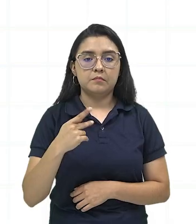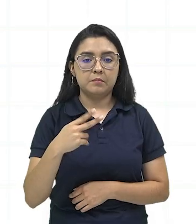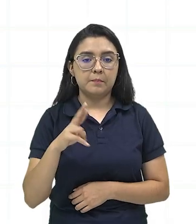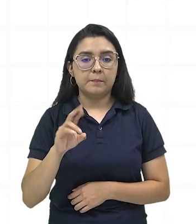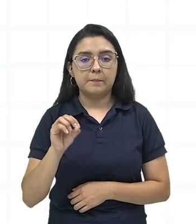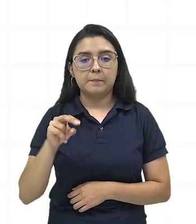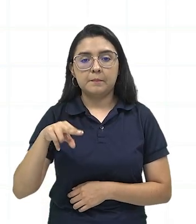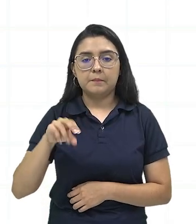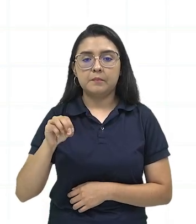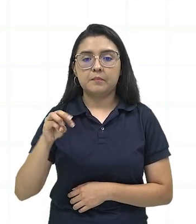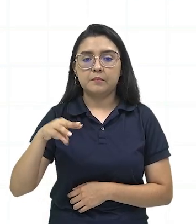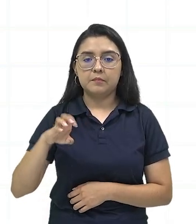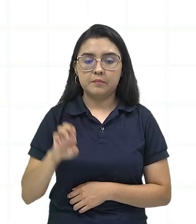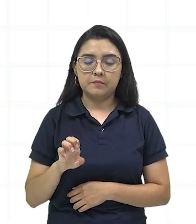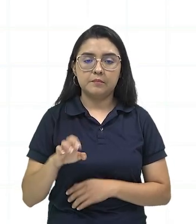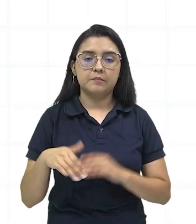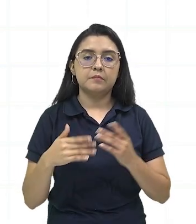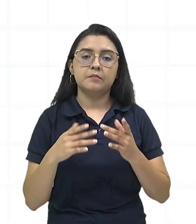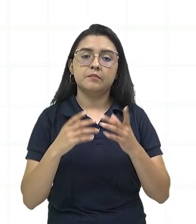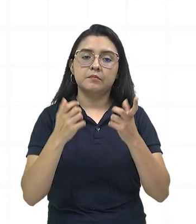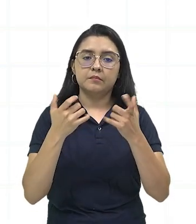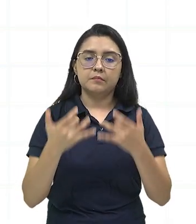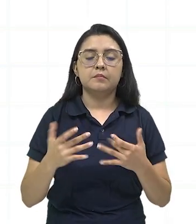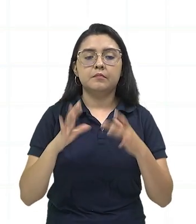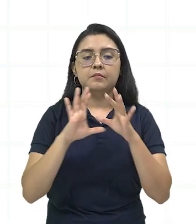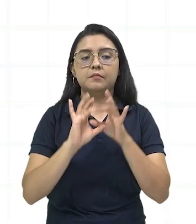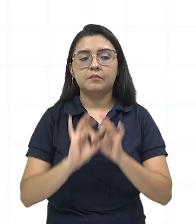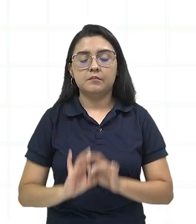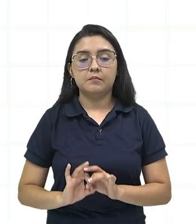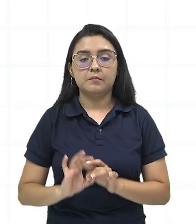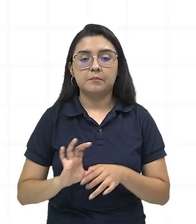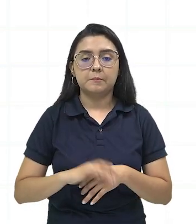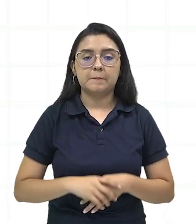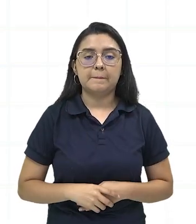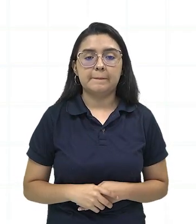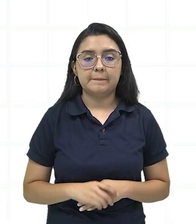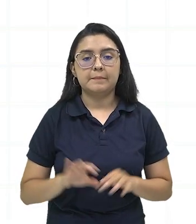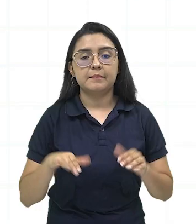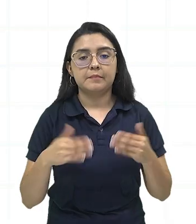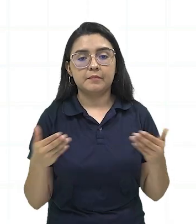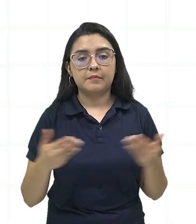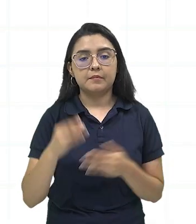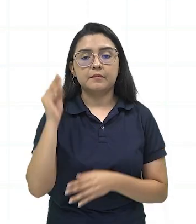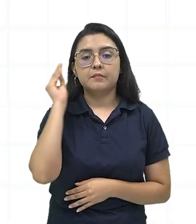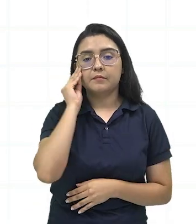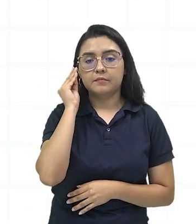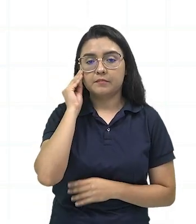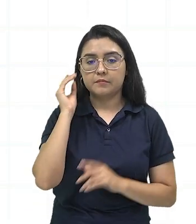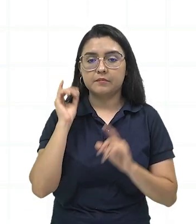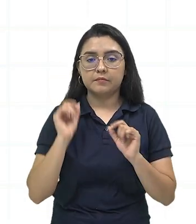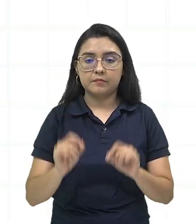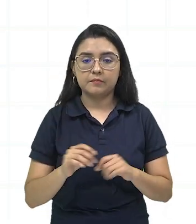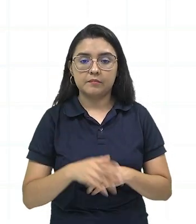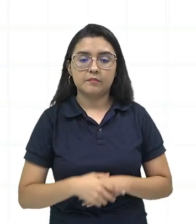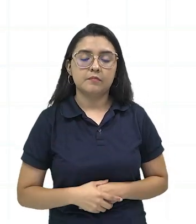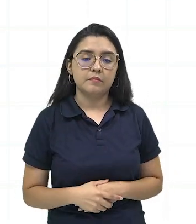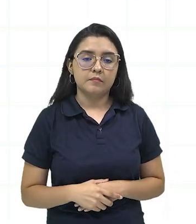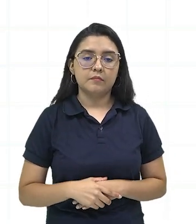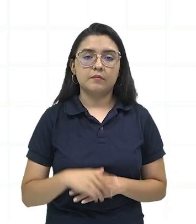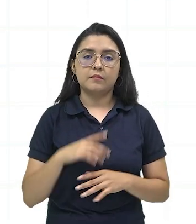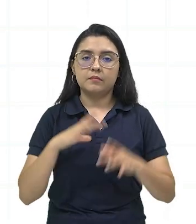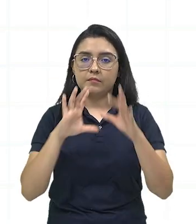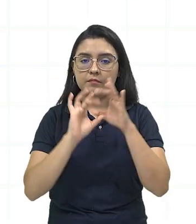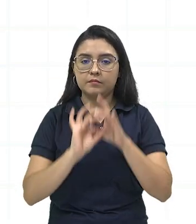a gente está falando sobre coesão, né? E a gente vai ver agora a coesão